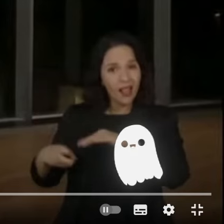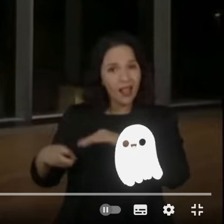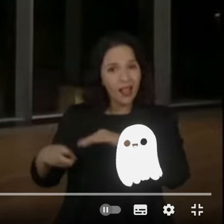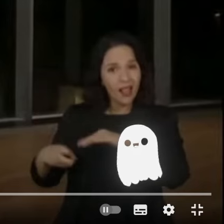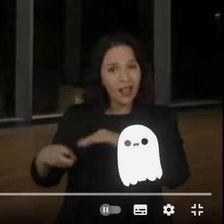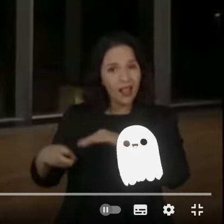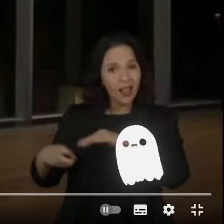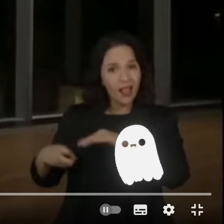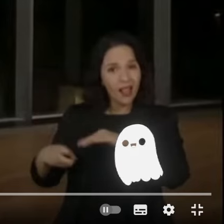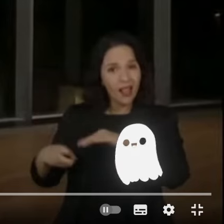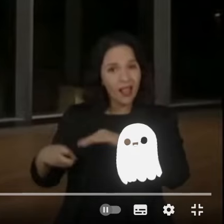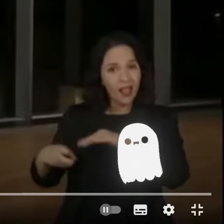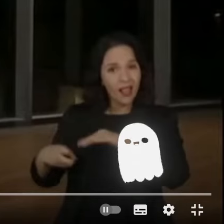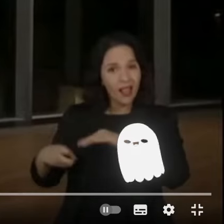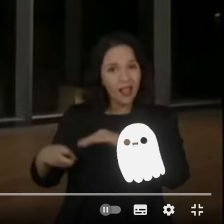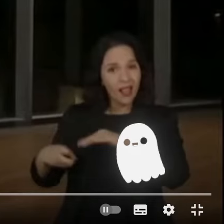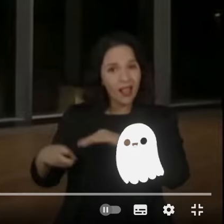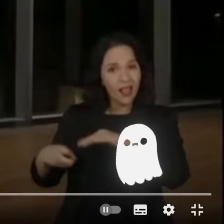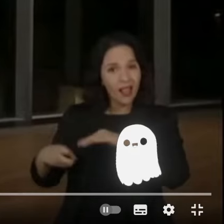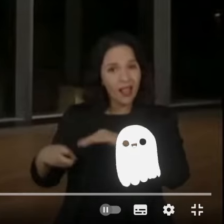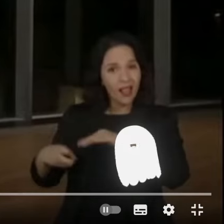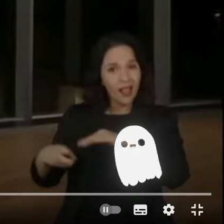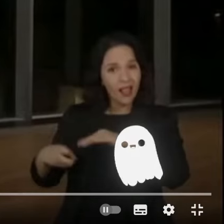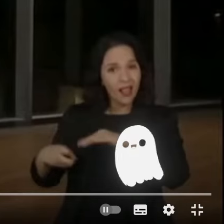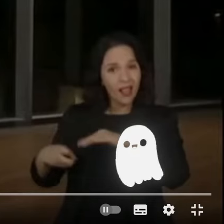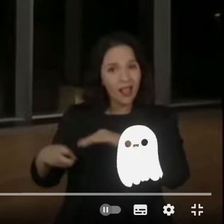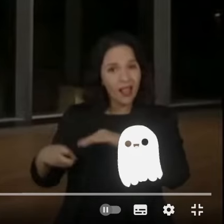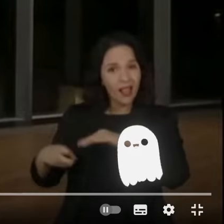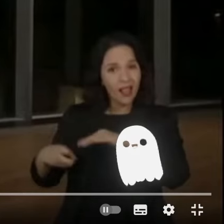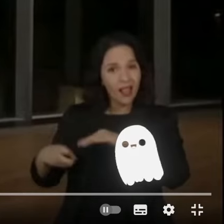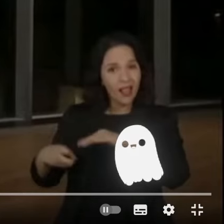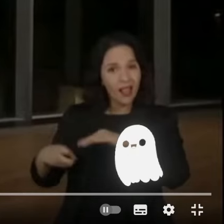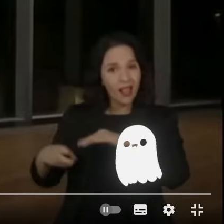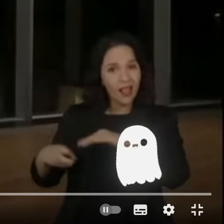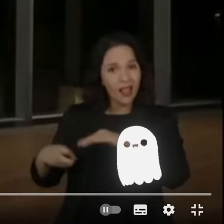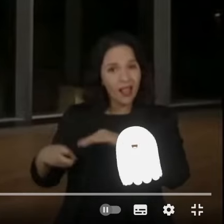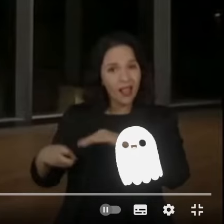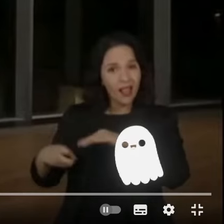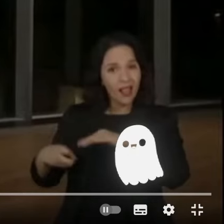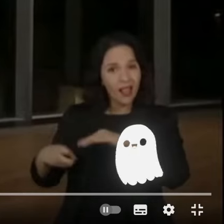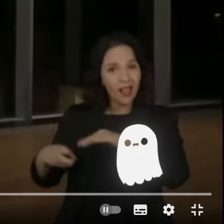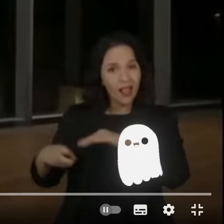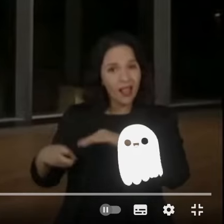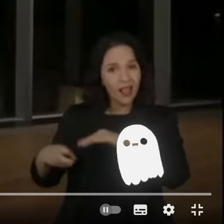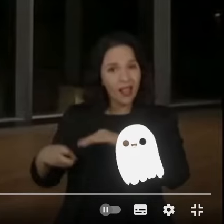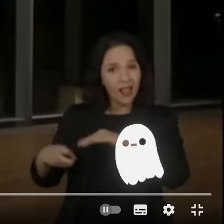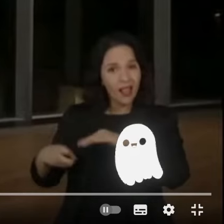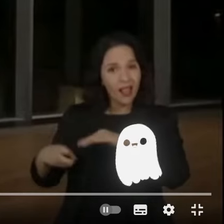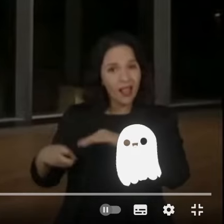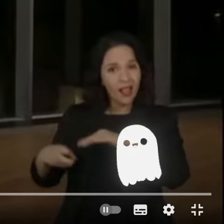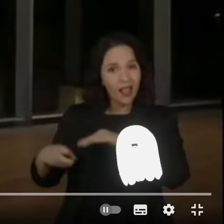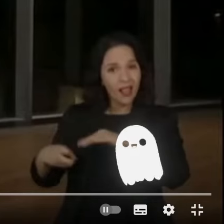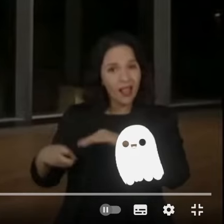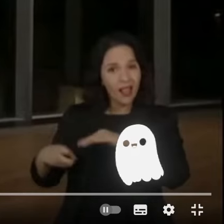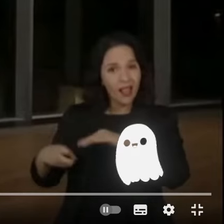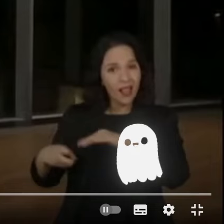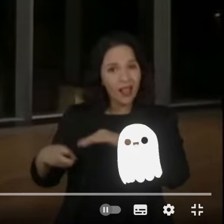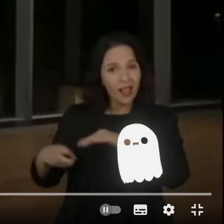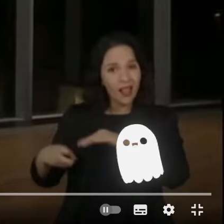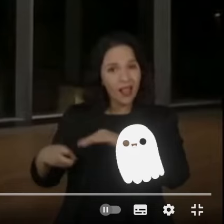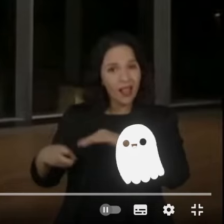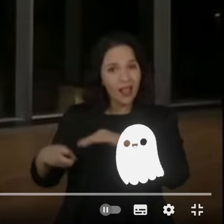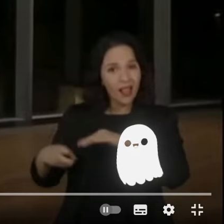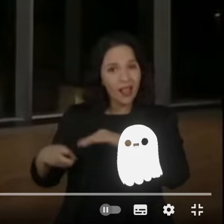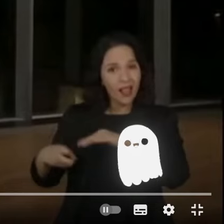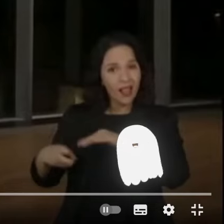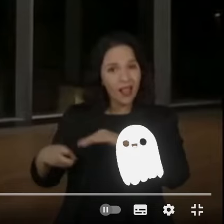tem medo, óbvio. Ele fica com muito medo jogando, mas ele gosta muito de jogo de terror. Ele gosta muito. Ele gosta tanto, o mesmo tanto que eu gosto,